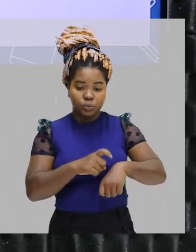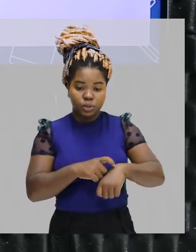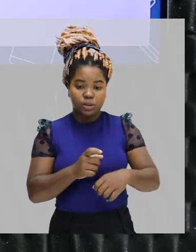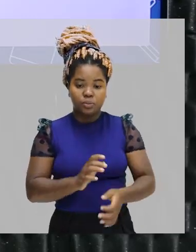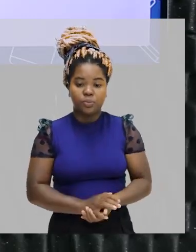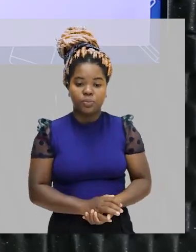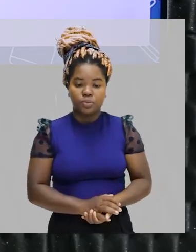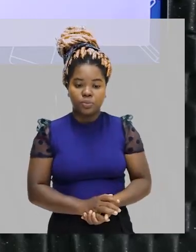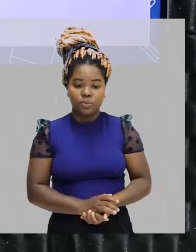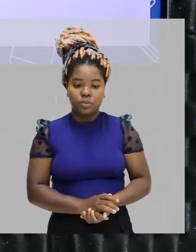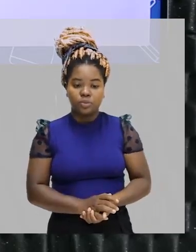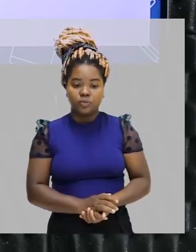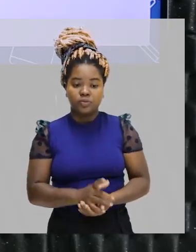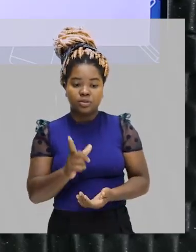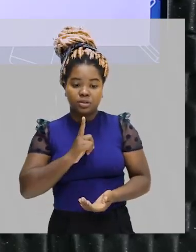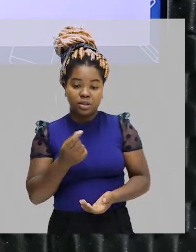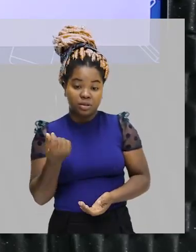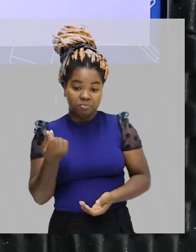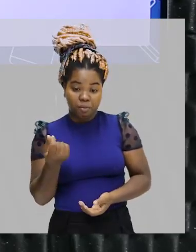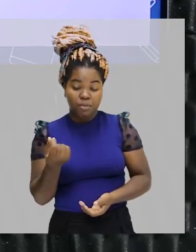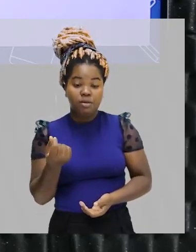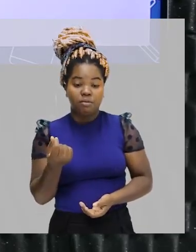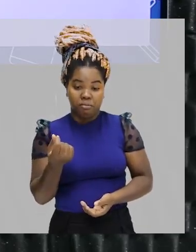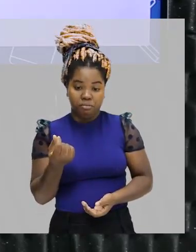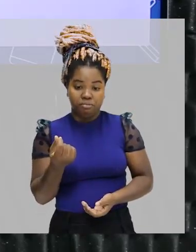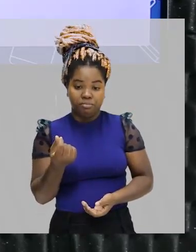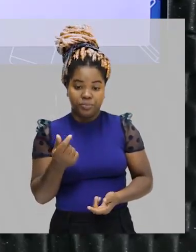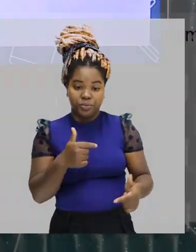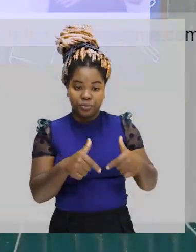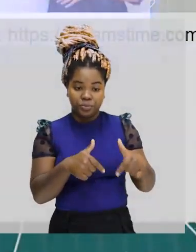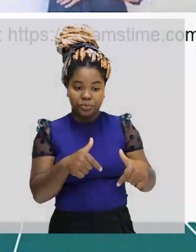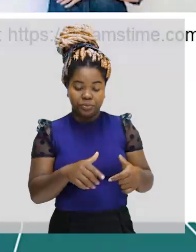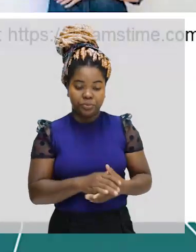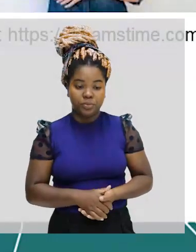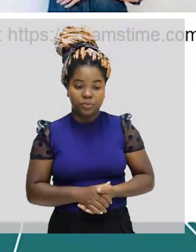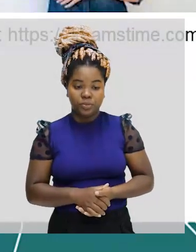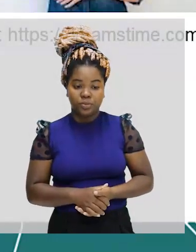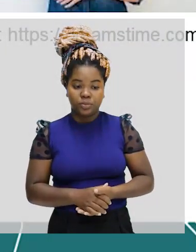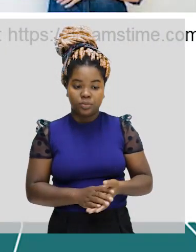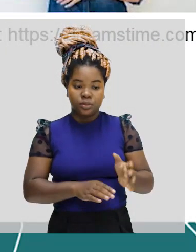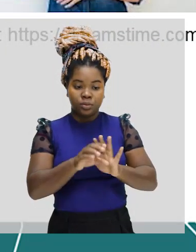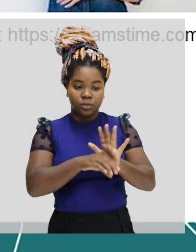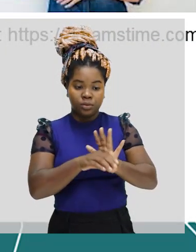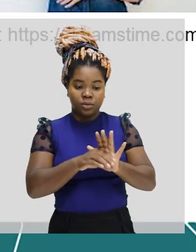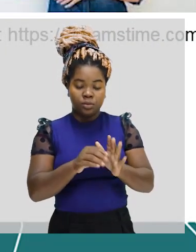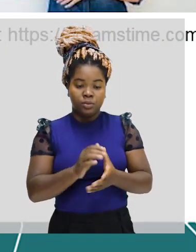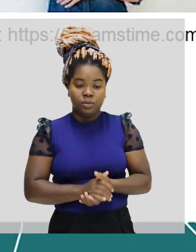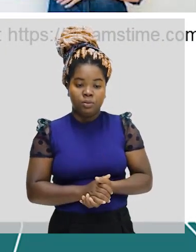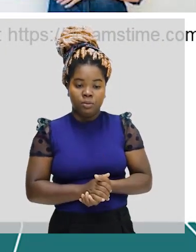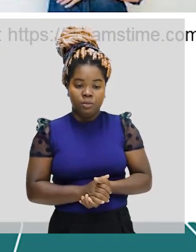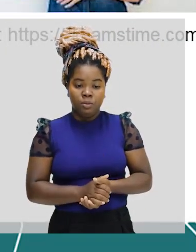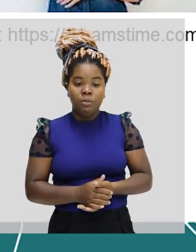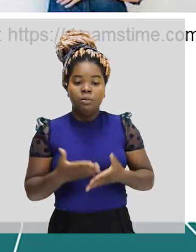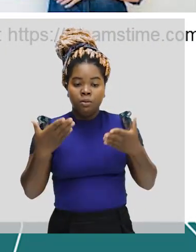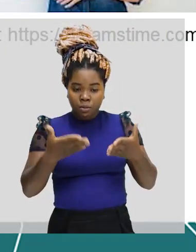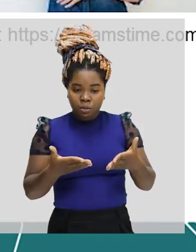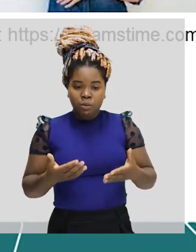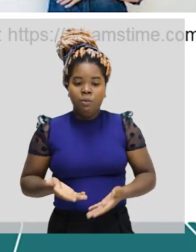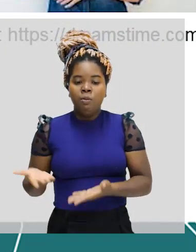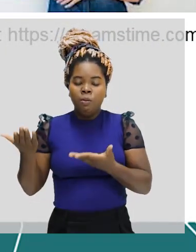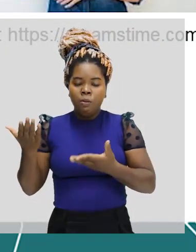você recebe dinheiro por fazê-la, tá bom? Então, a definição de ocupação trabalharia com esse